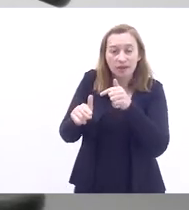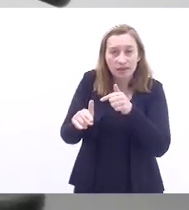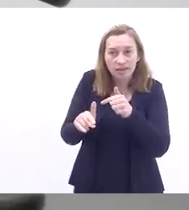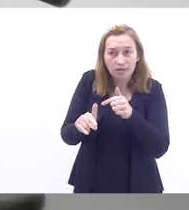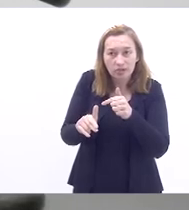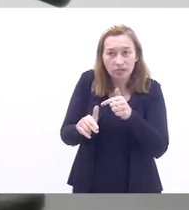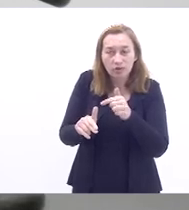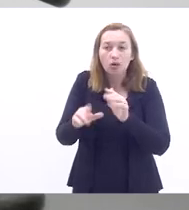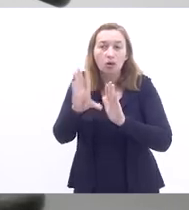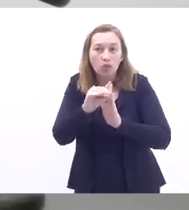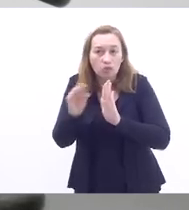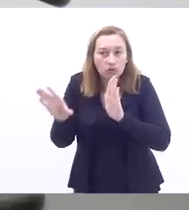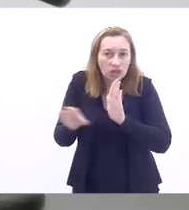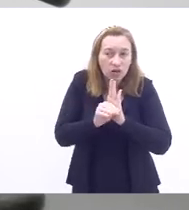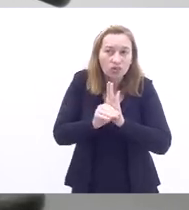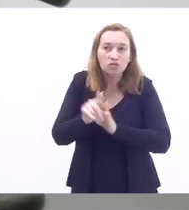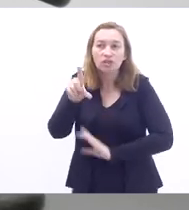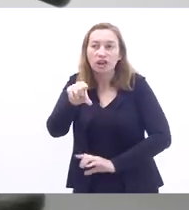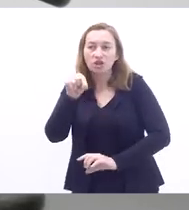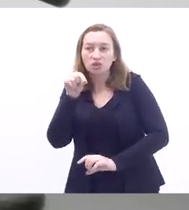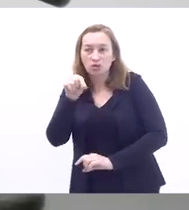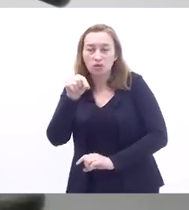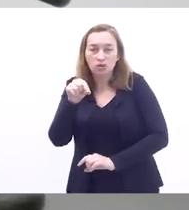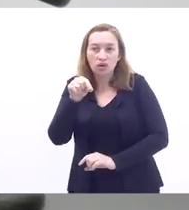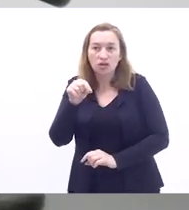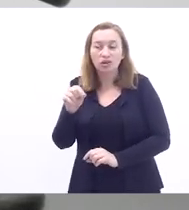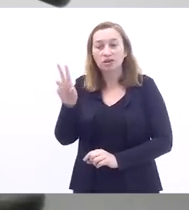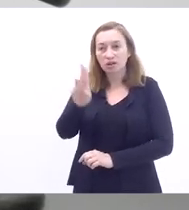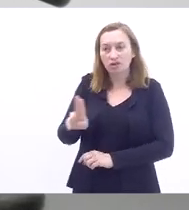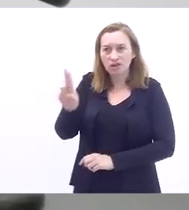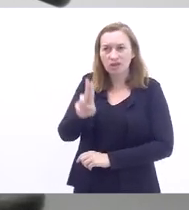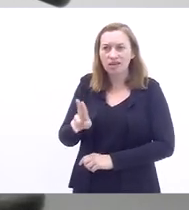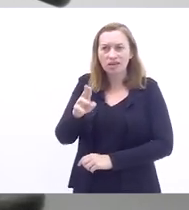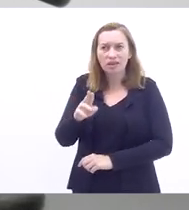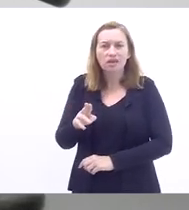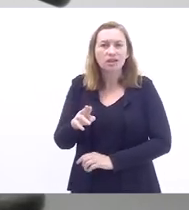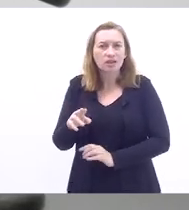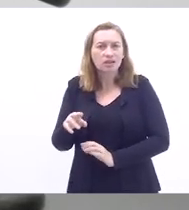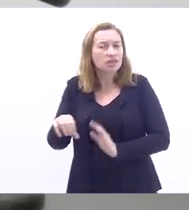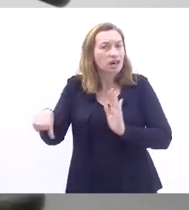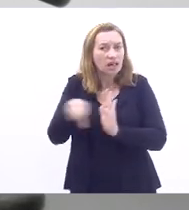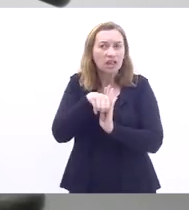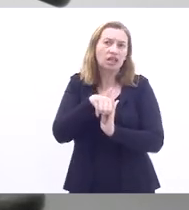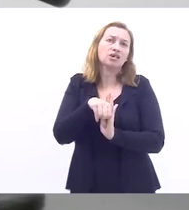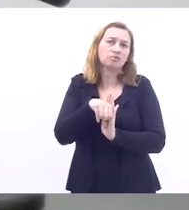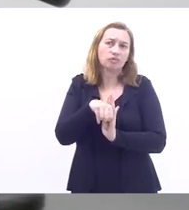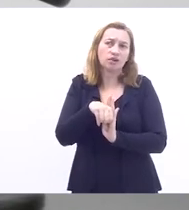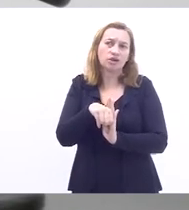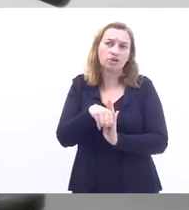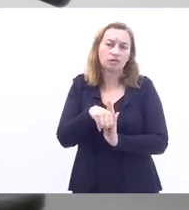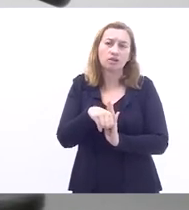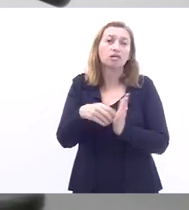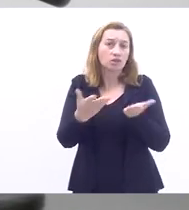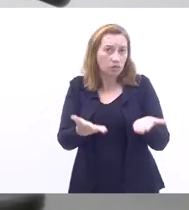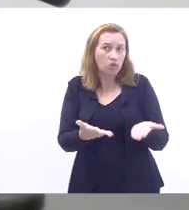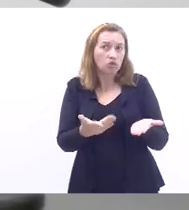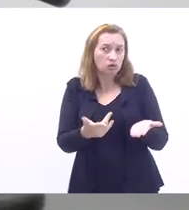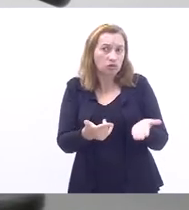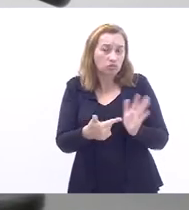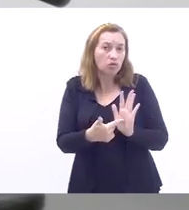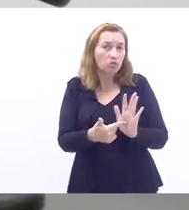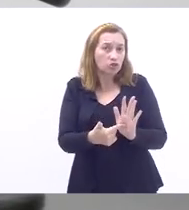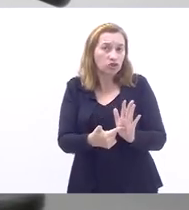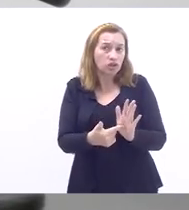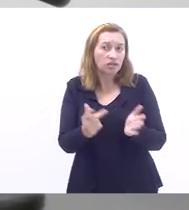no conteúdo da decisão tomada pelo órgão isso é gravíssimo e isso é gravíssimo são exemplo que está lindo isso é